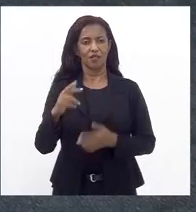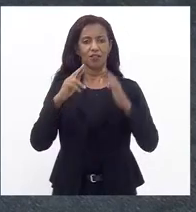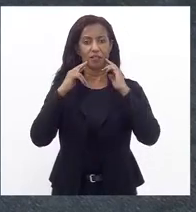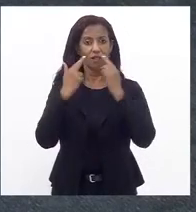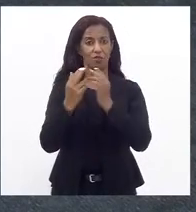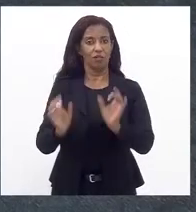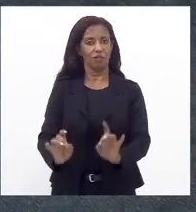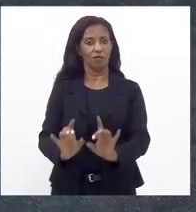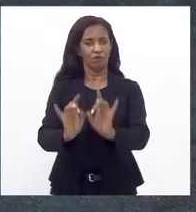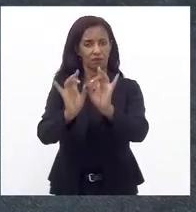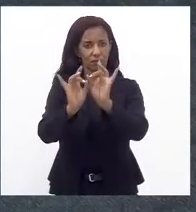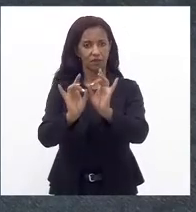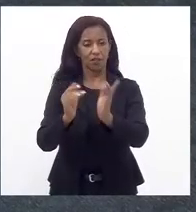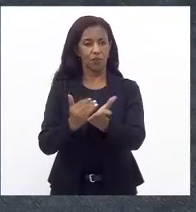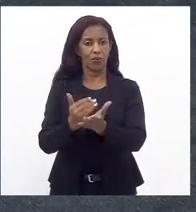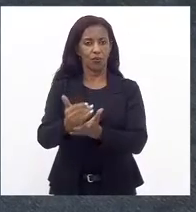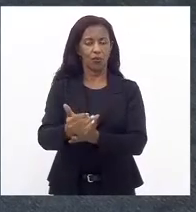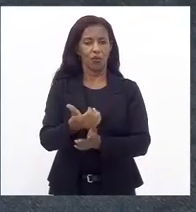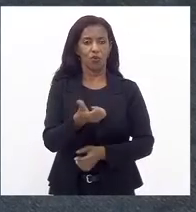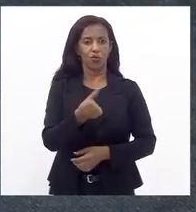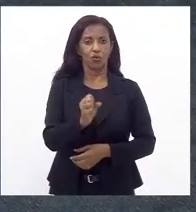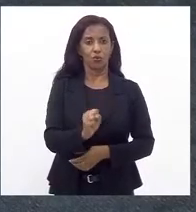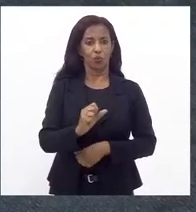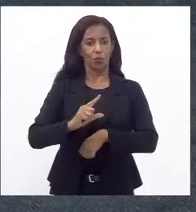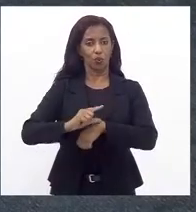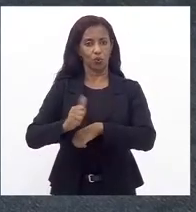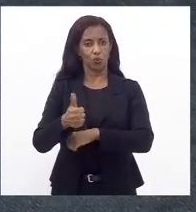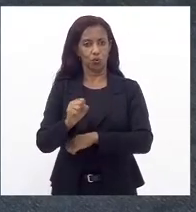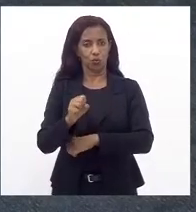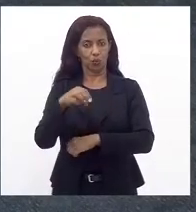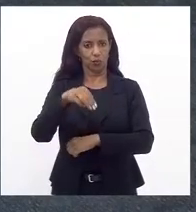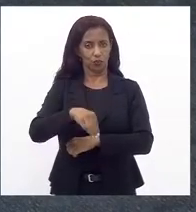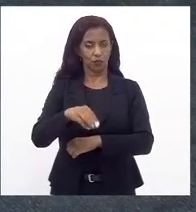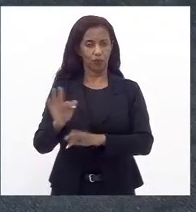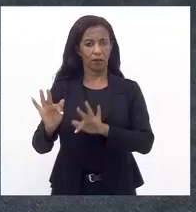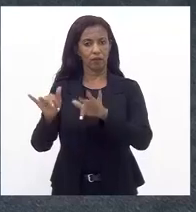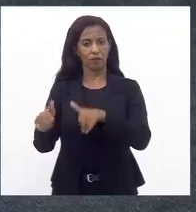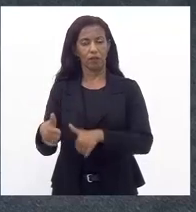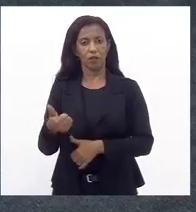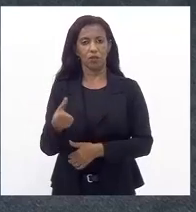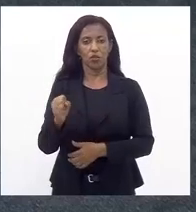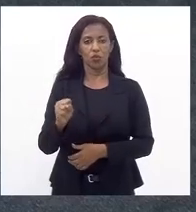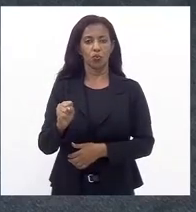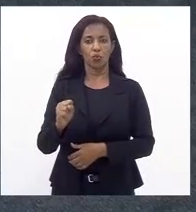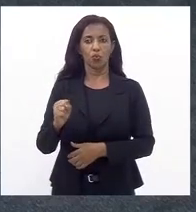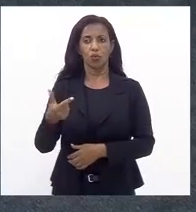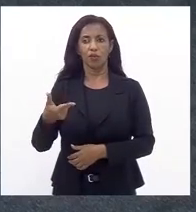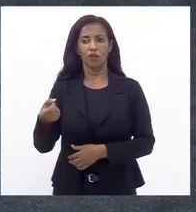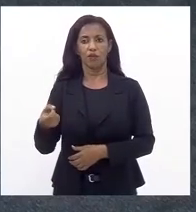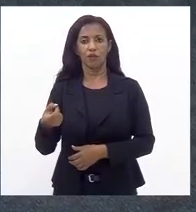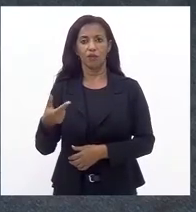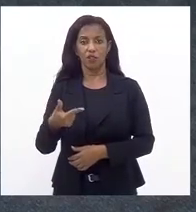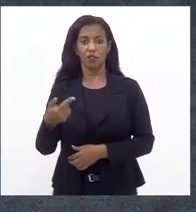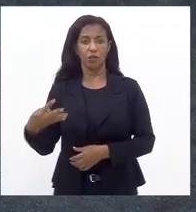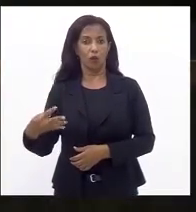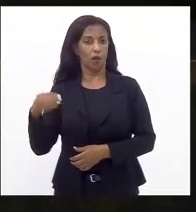sessão extraordinária que iniciada 18:18 encerrou-se às 18:24